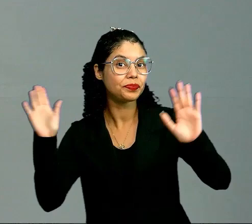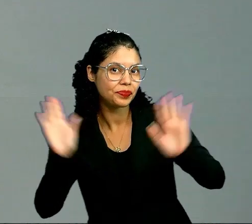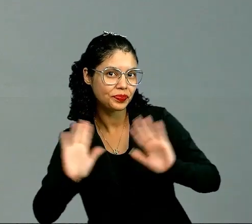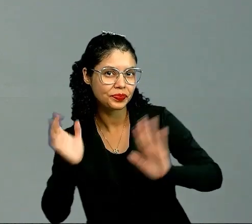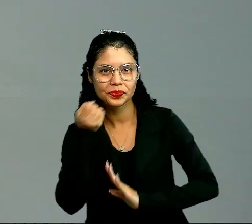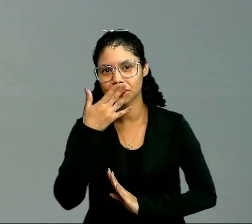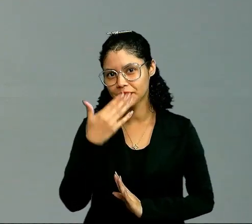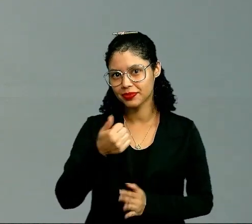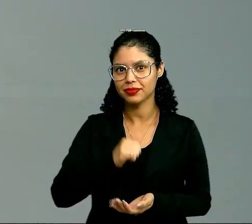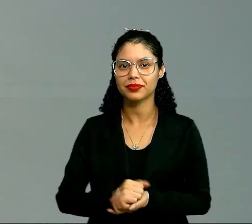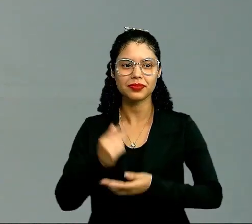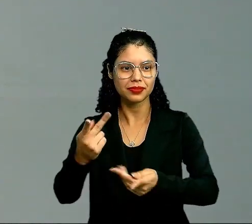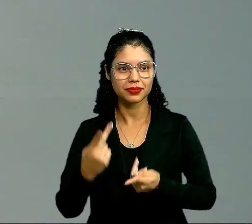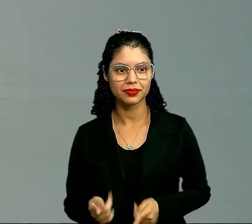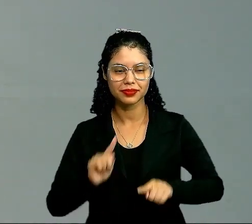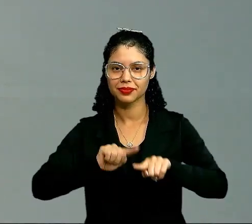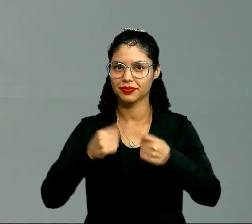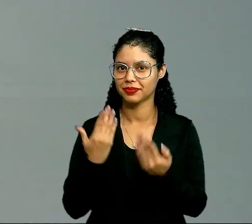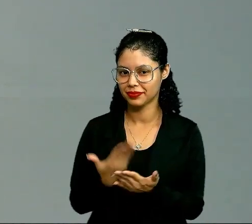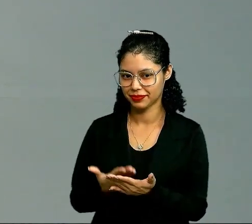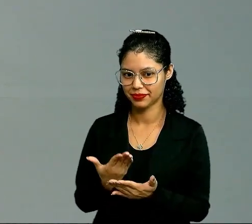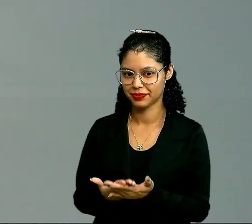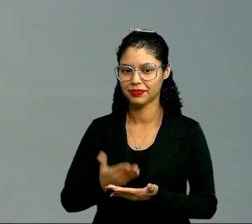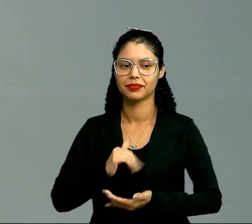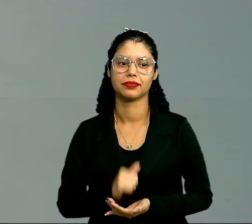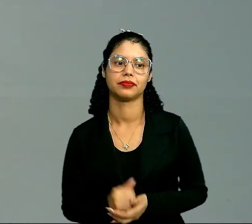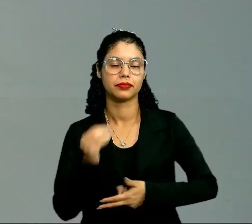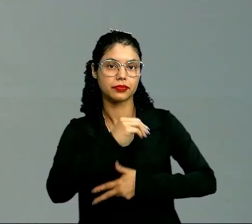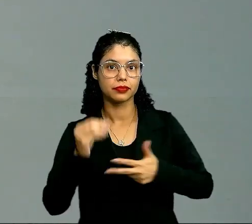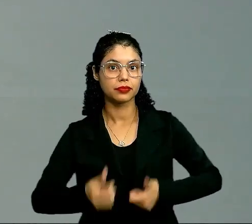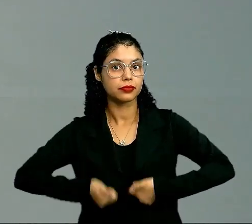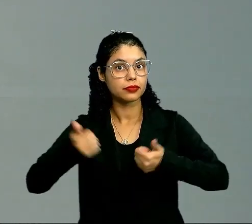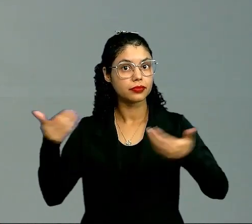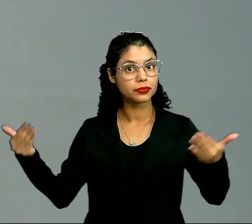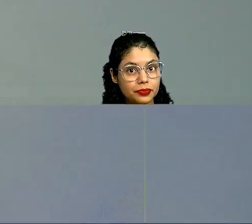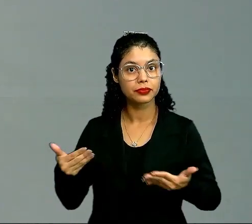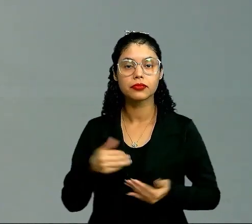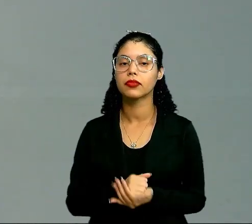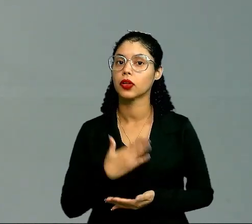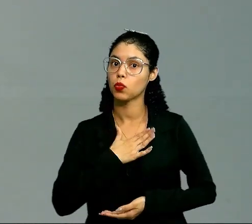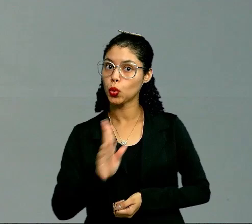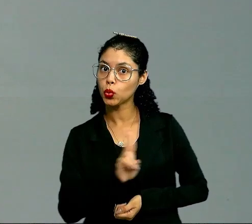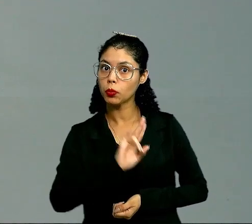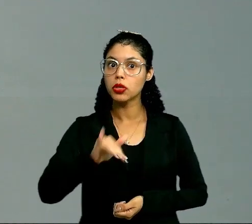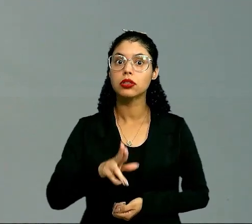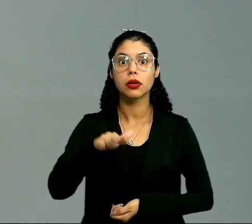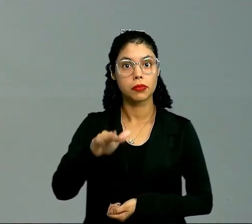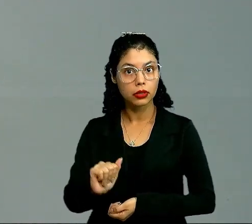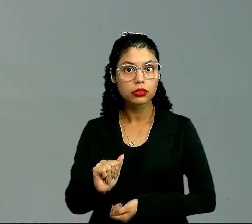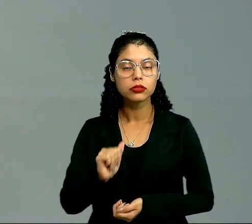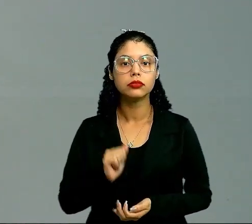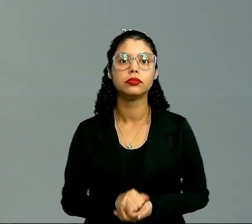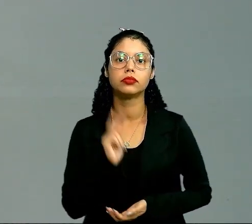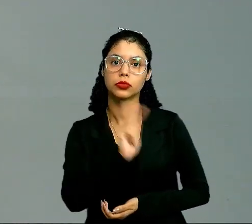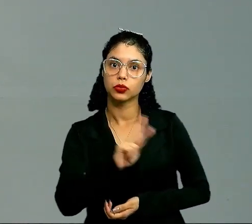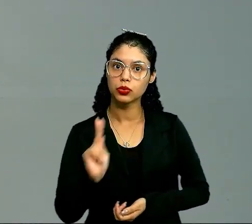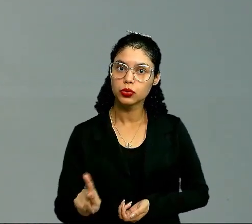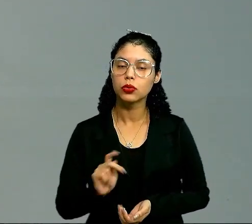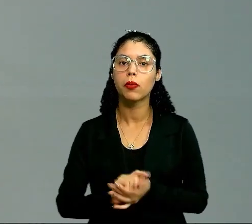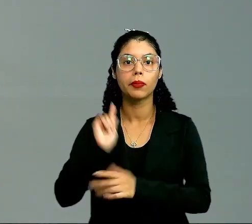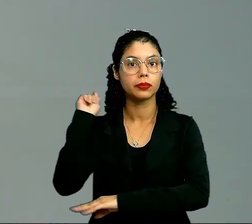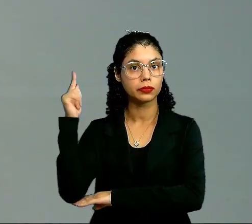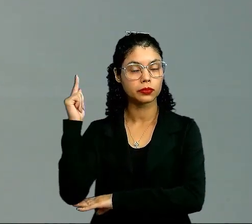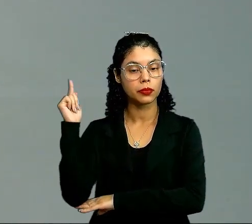Olá, tudo bem? Sejam todos bem-vindos à nossa aula do Pré-ENEM Legal de hoje. Eu me chamo Jamaica Kelly, sou a professora